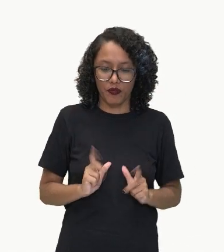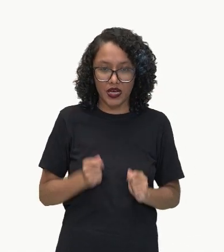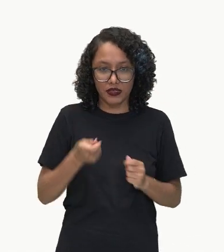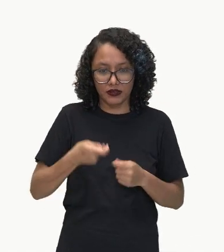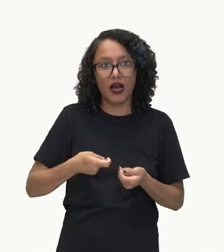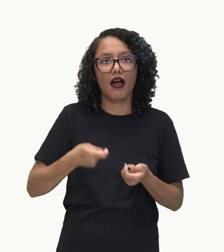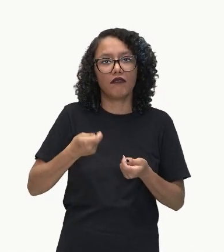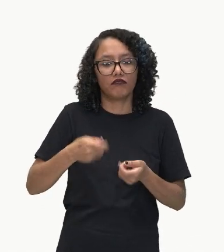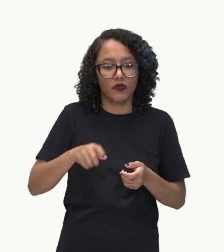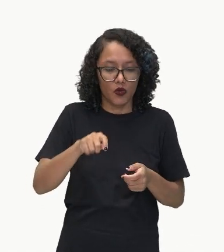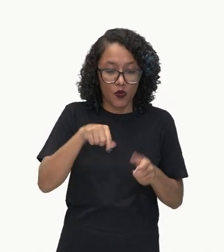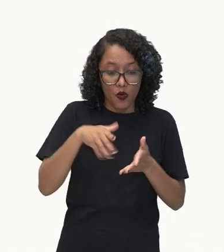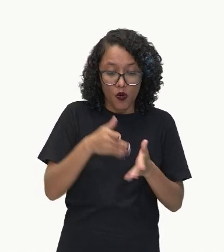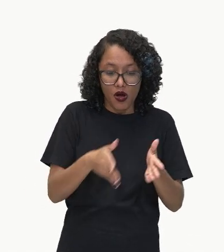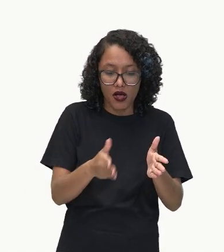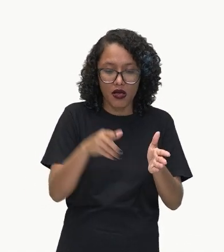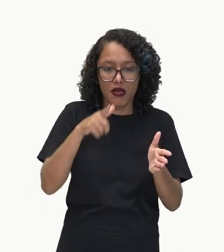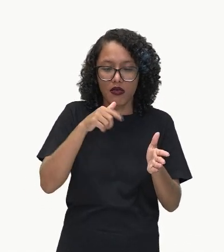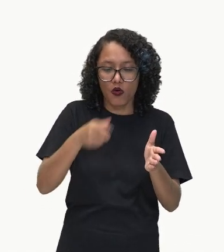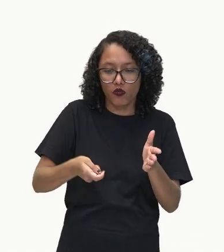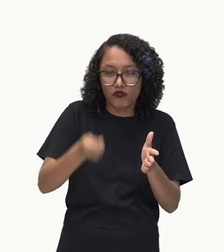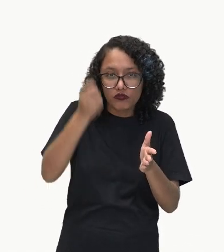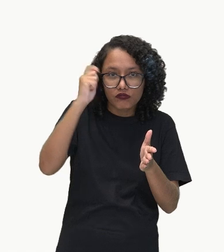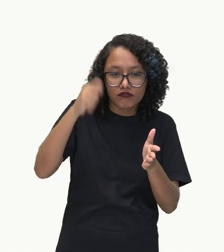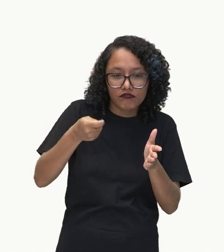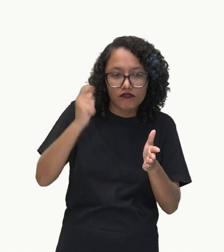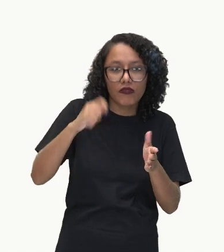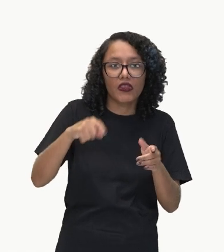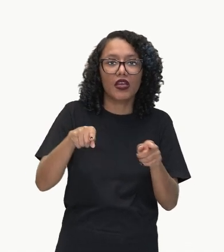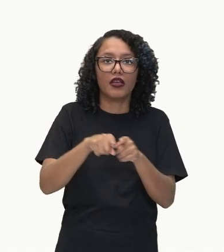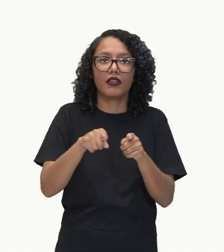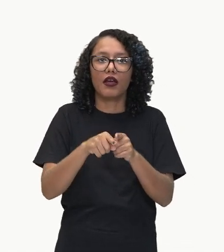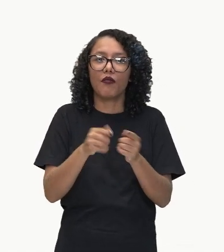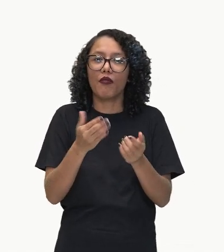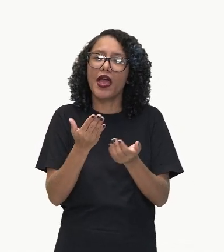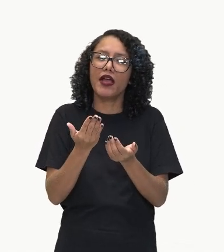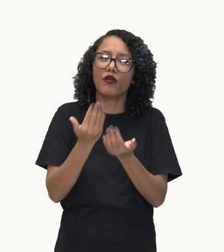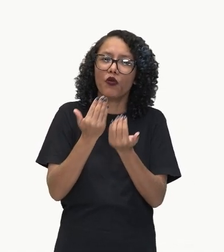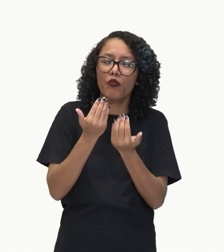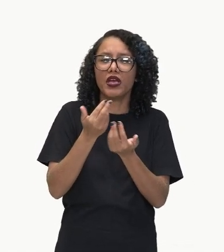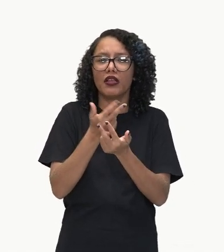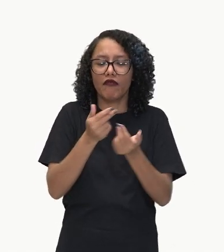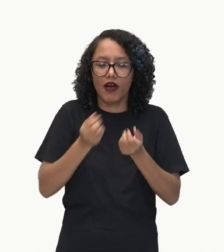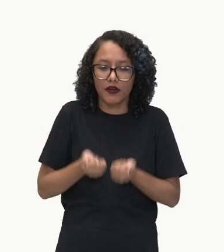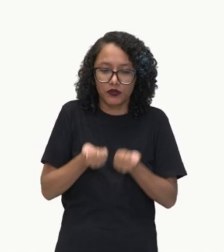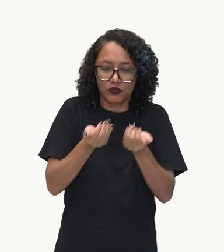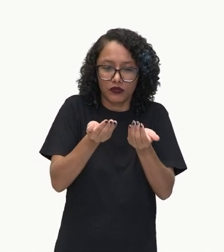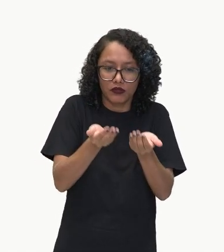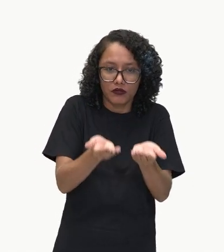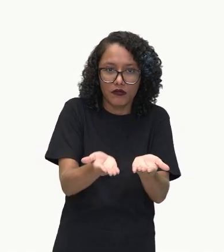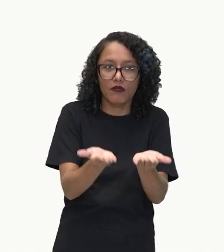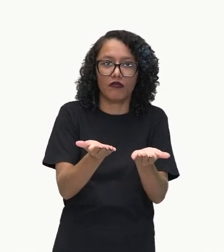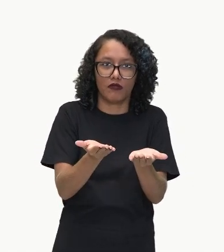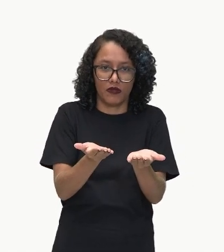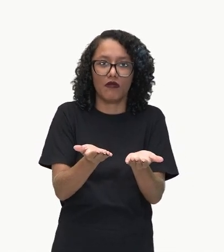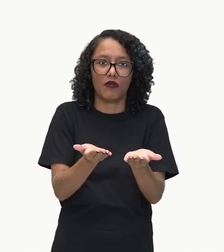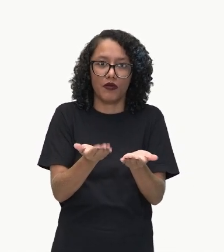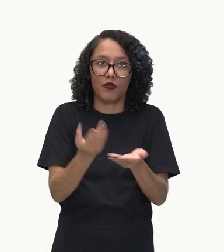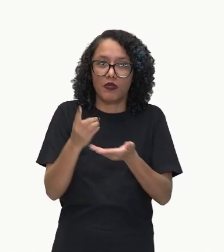rio, depositando também oferendas. E aí essa conexão entre o rio